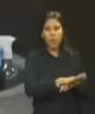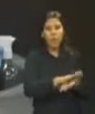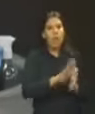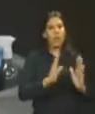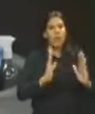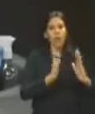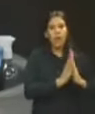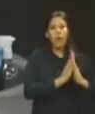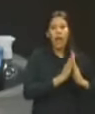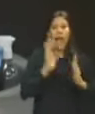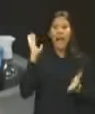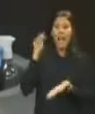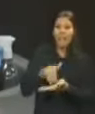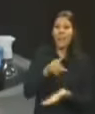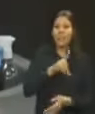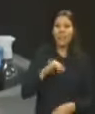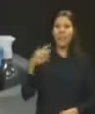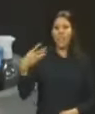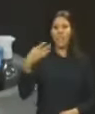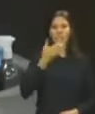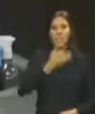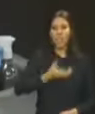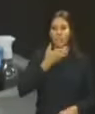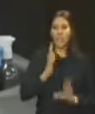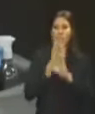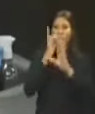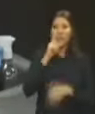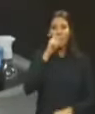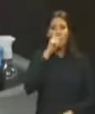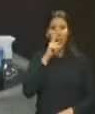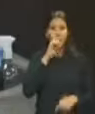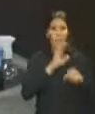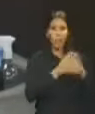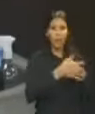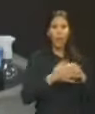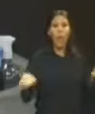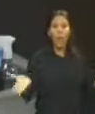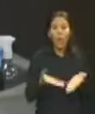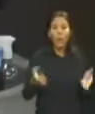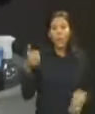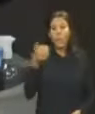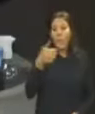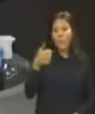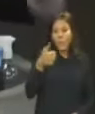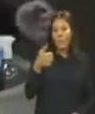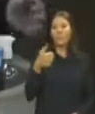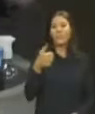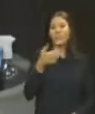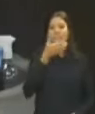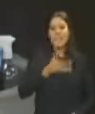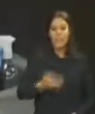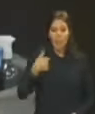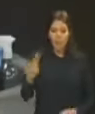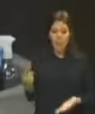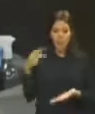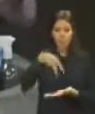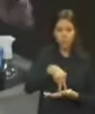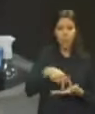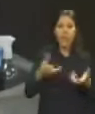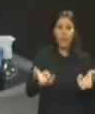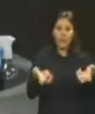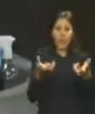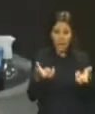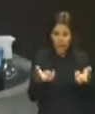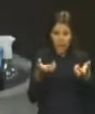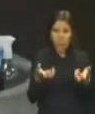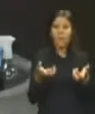porque as pessoas, inclusive pelo risco sanitário. Hoje é dia 1º de dezembro, eu aqui da tribuna da Assembleia, eu gostaria muito de